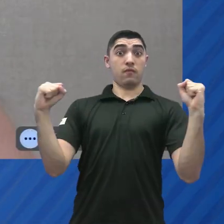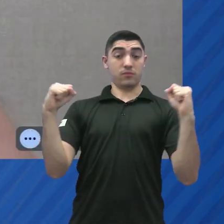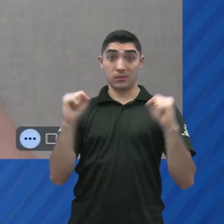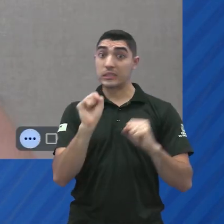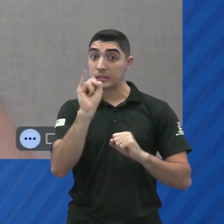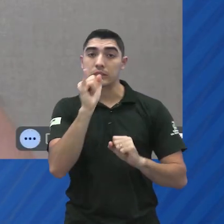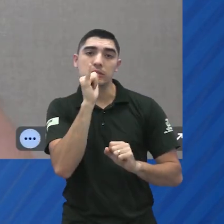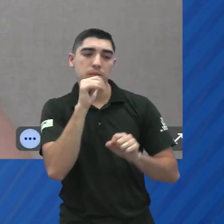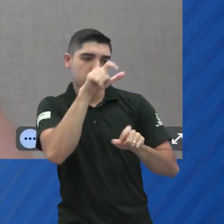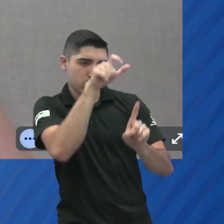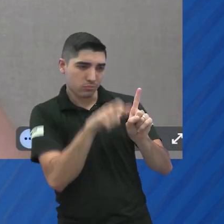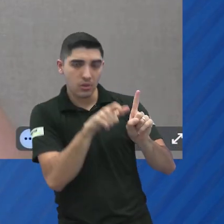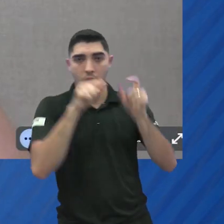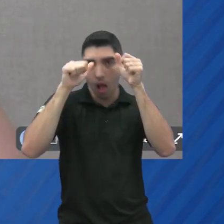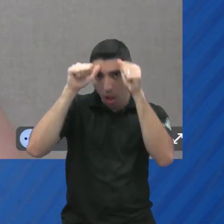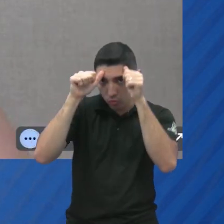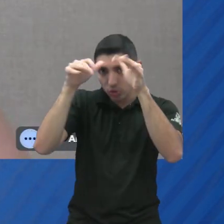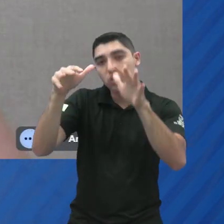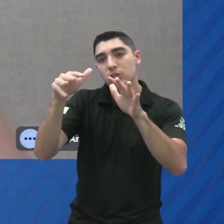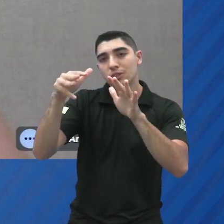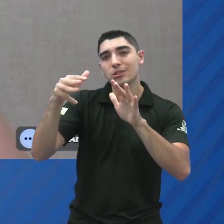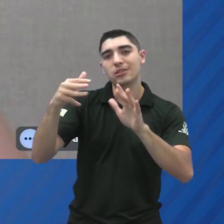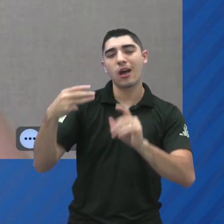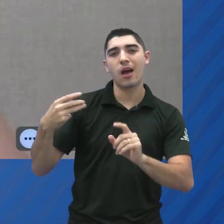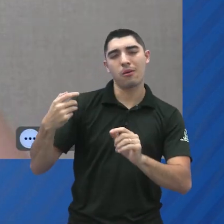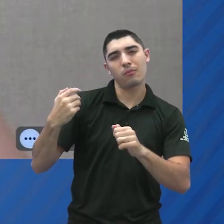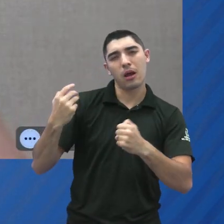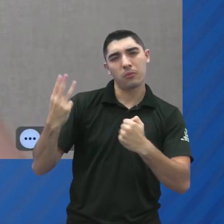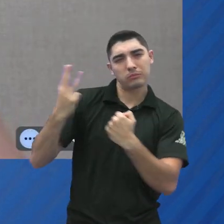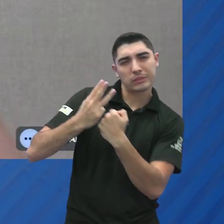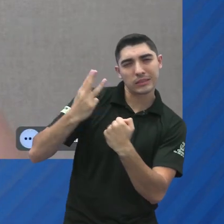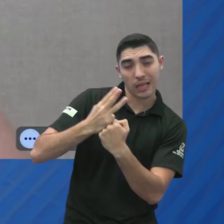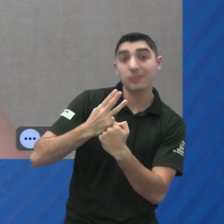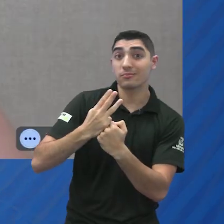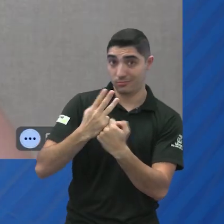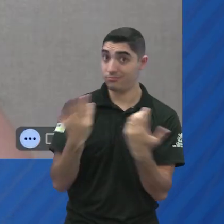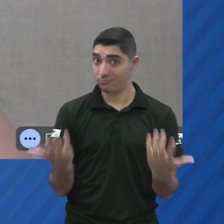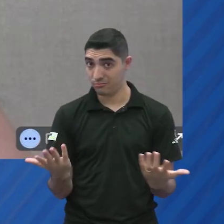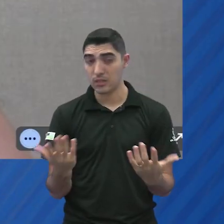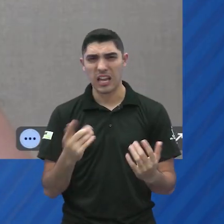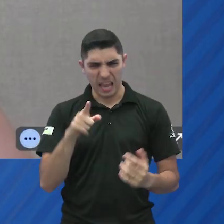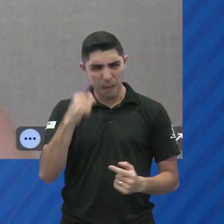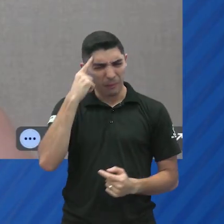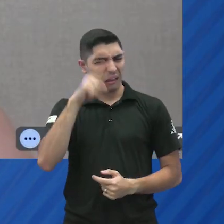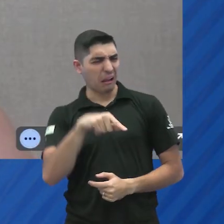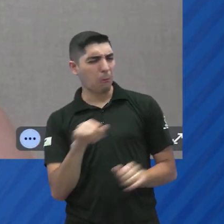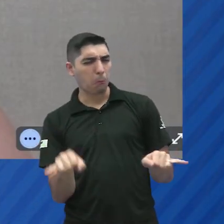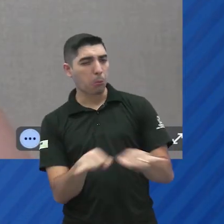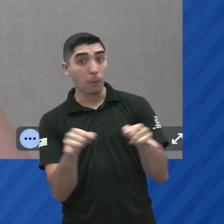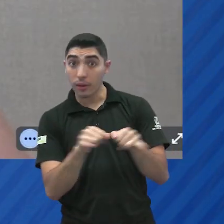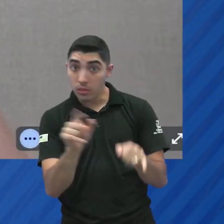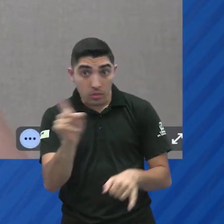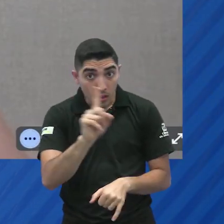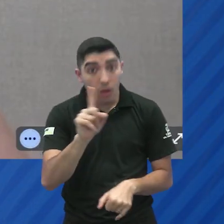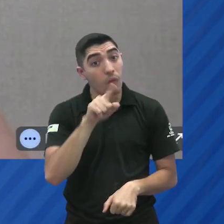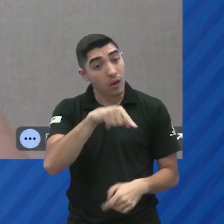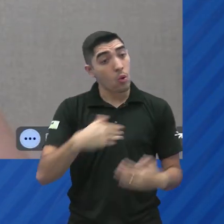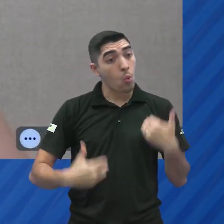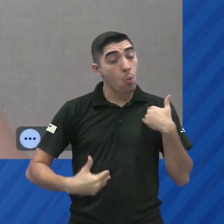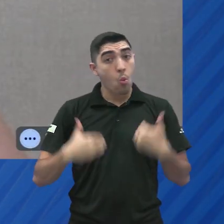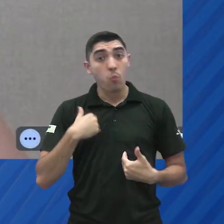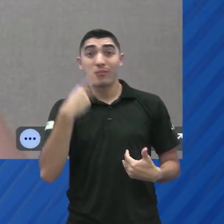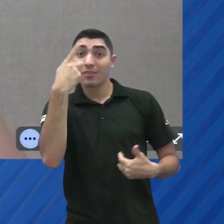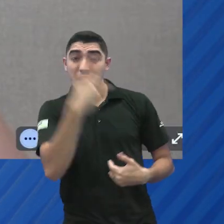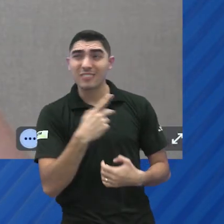agressivos em alguns casos, se a gente estiver falando de um paciente aí nível de suporte 3, e não é uma birra, é de fato